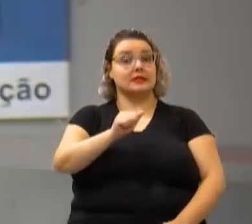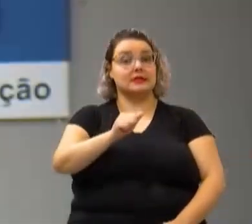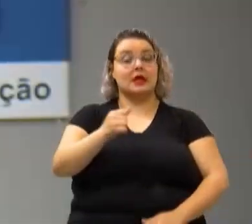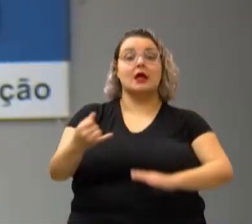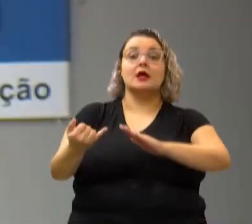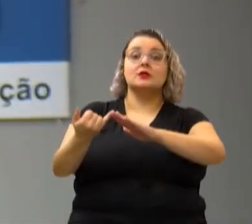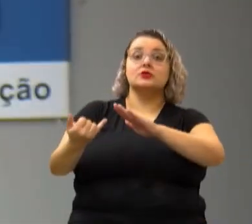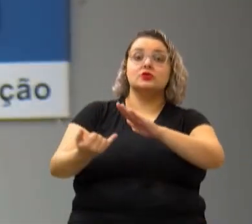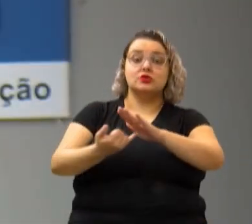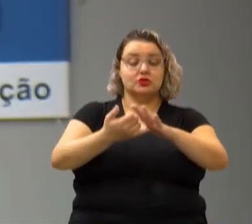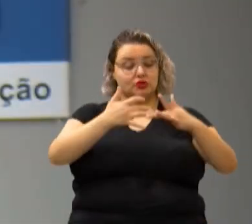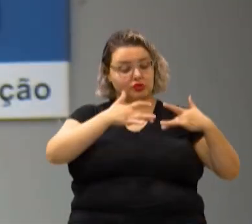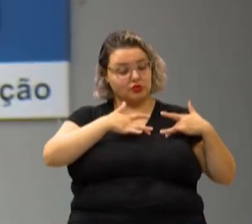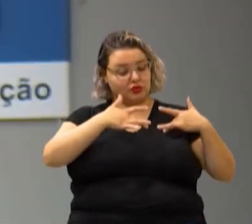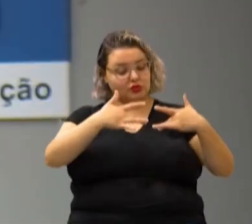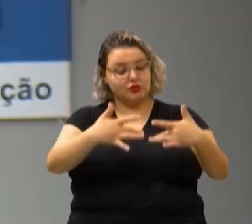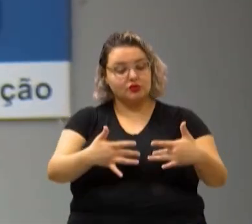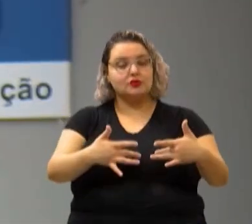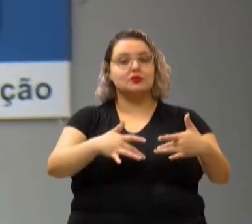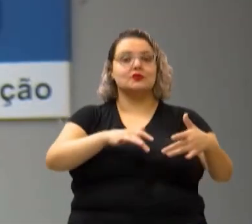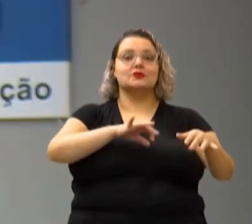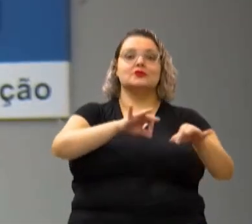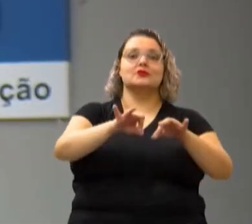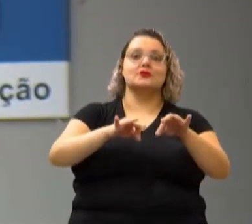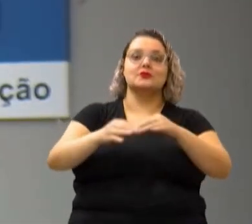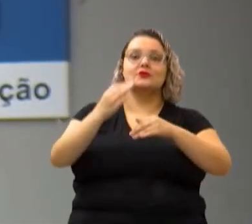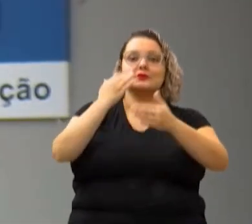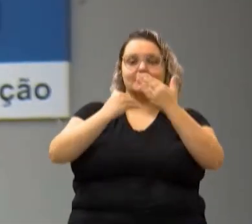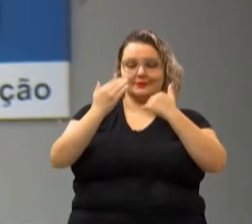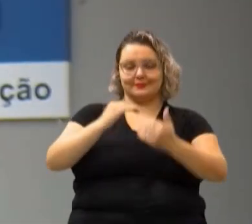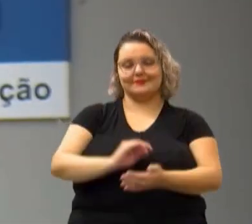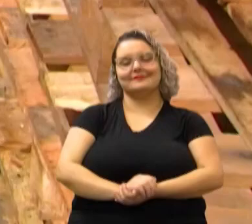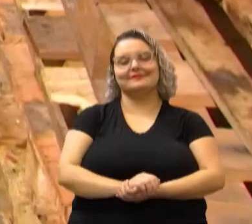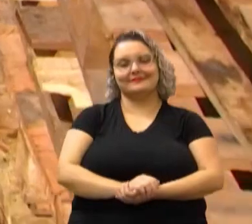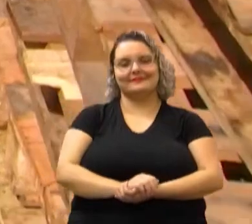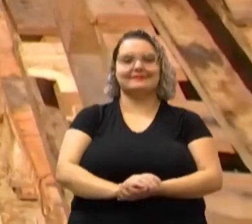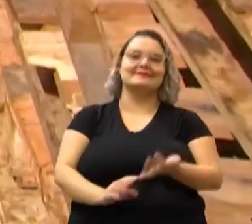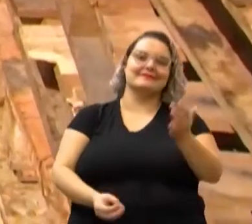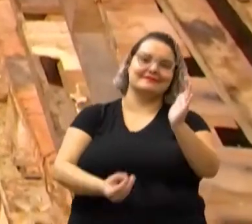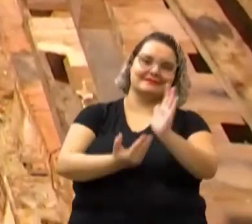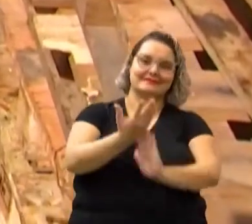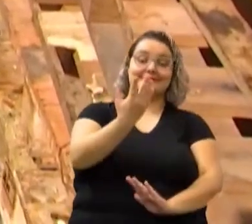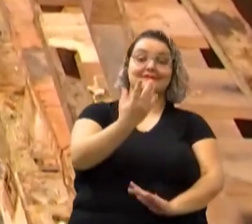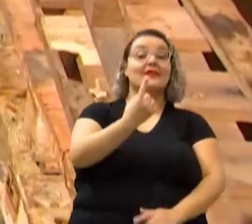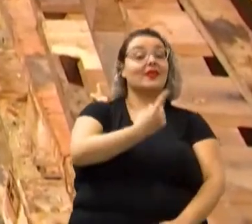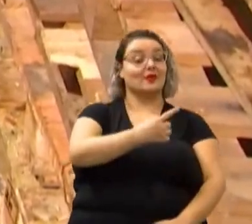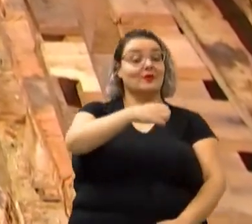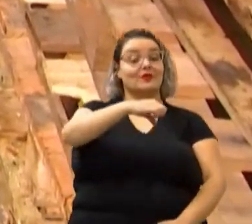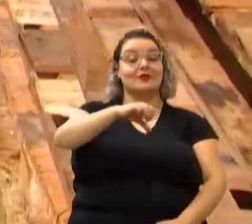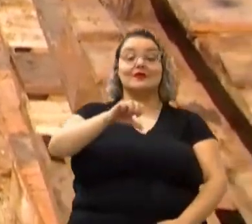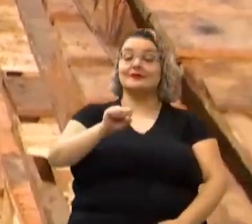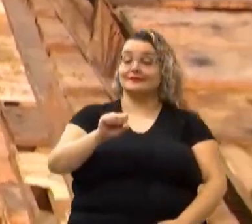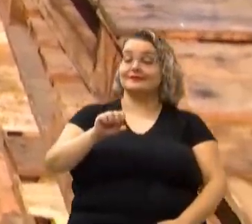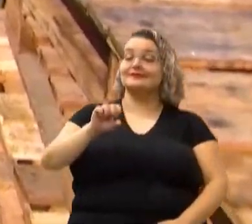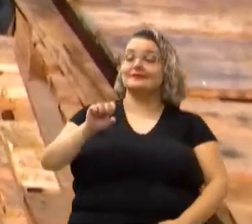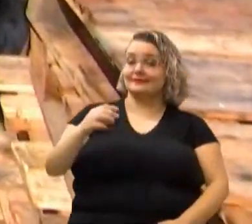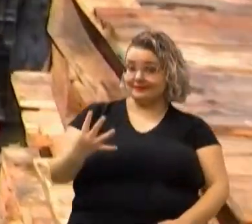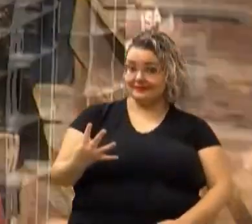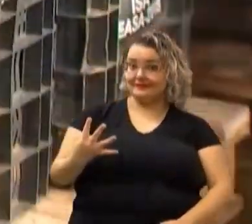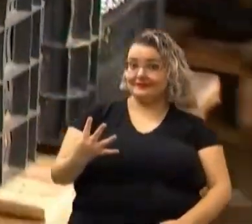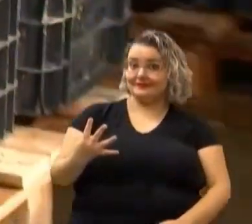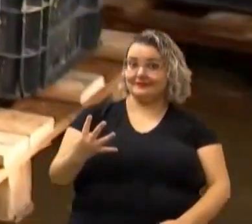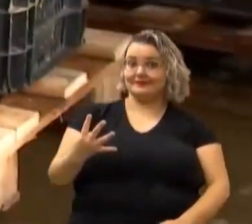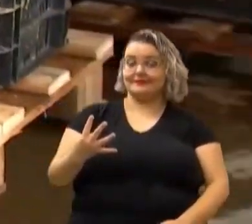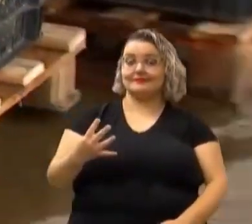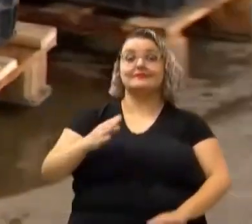ISA, Instituto de Solidariedade para Programas de Alimentação, que surgiu em